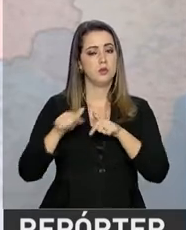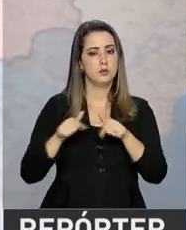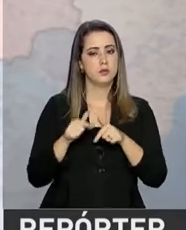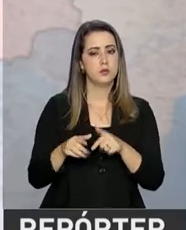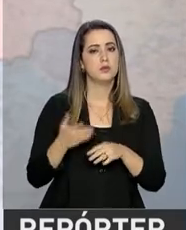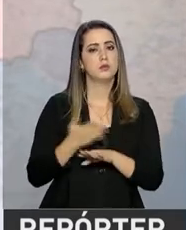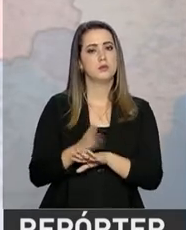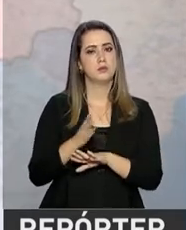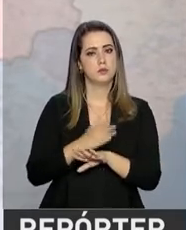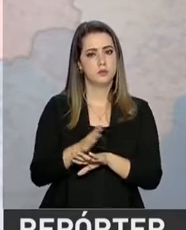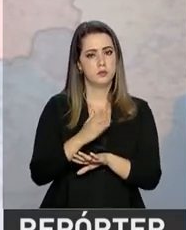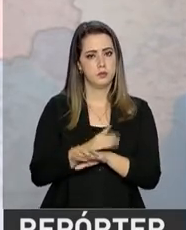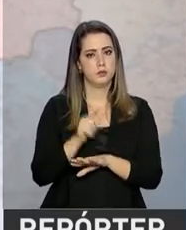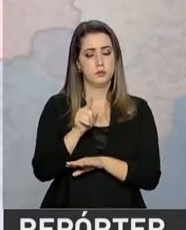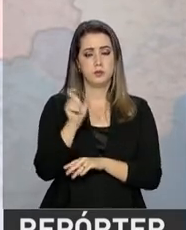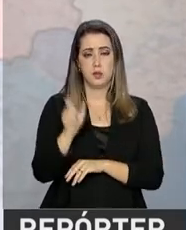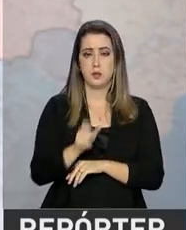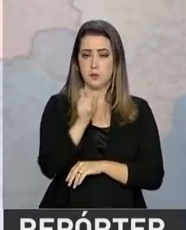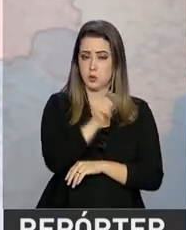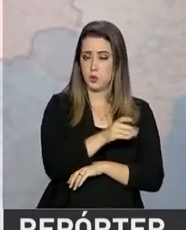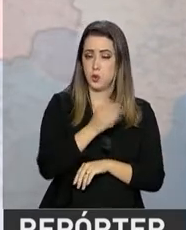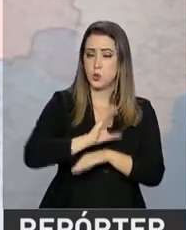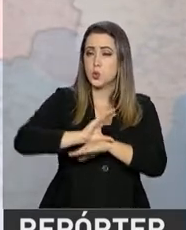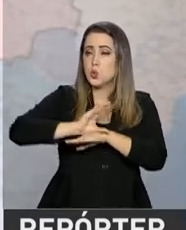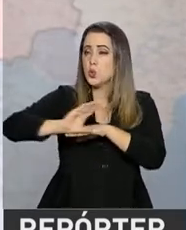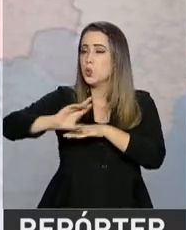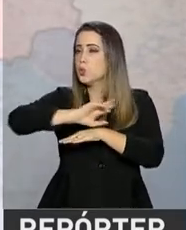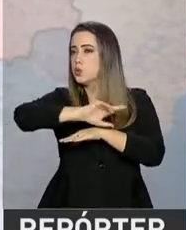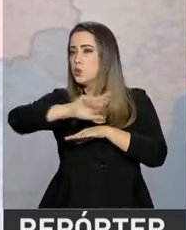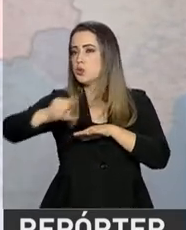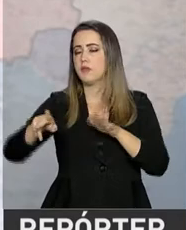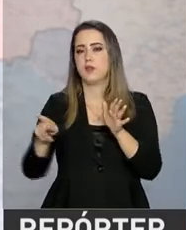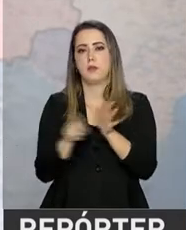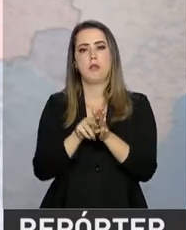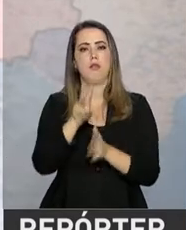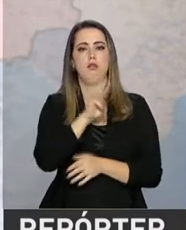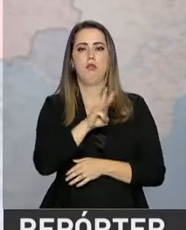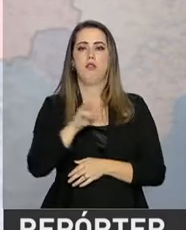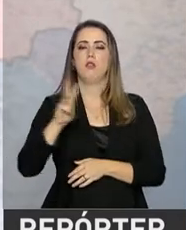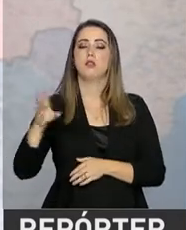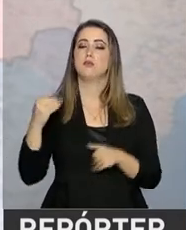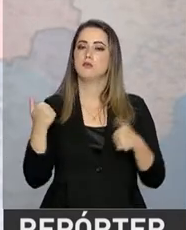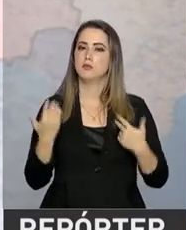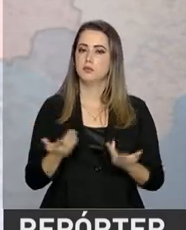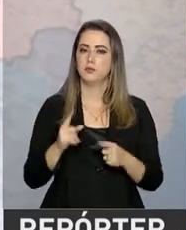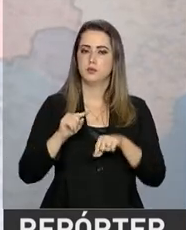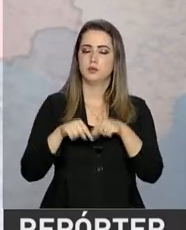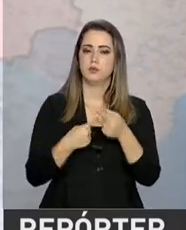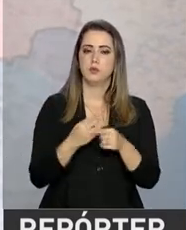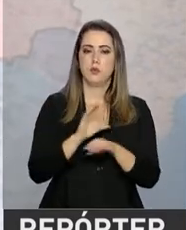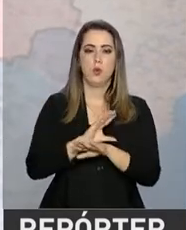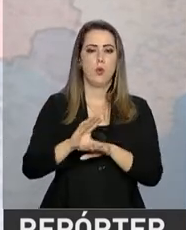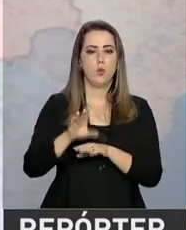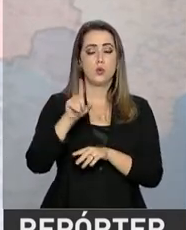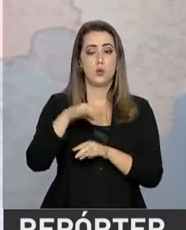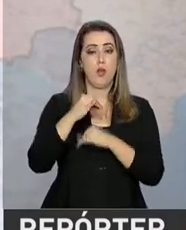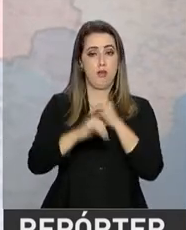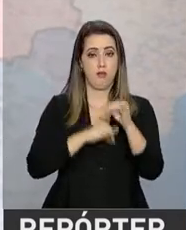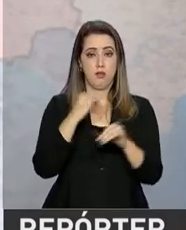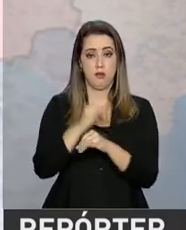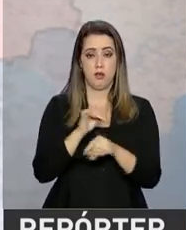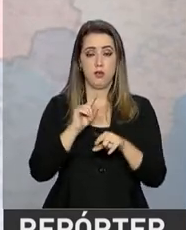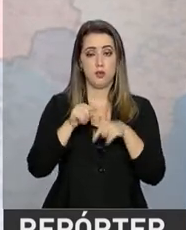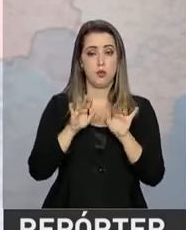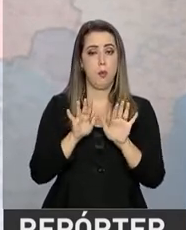estar capacitando e qualificando o trabalhador através do próprio site. Após, o curso é totalmente online e